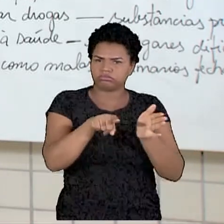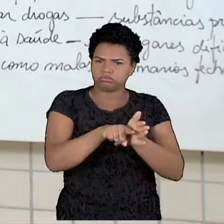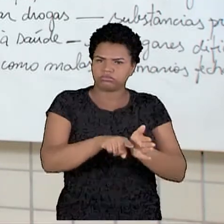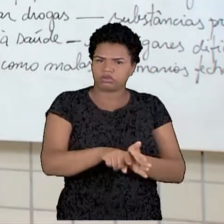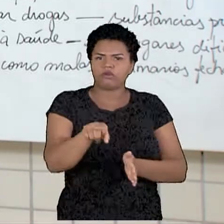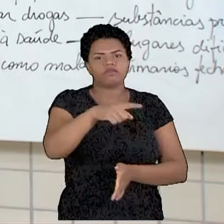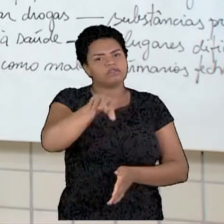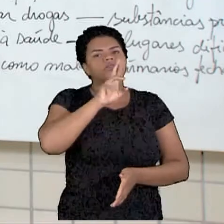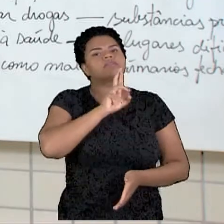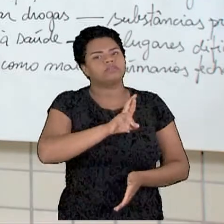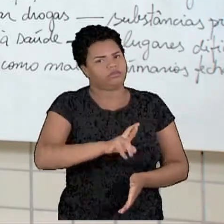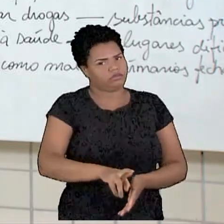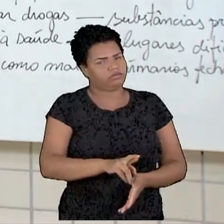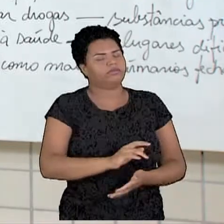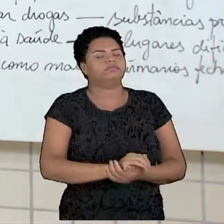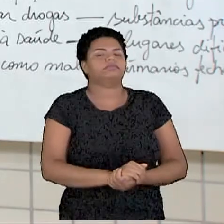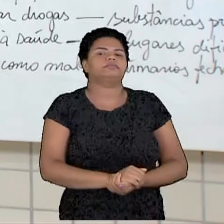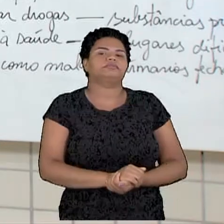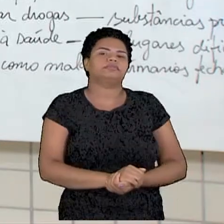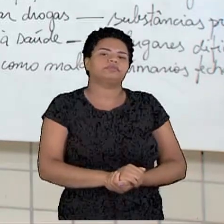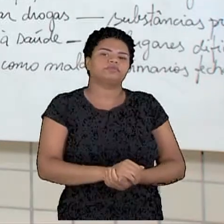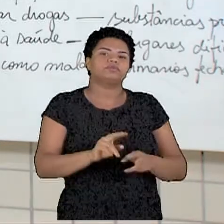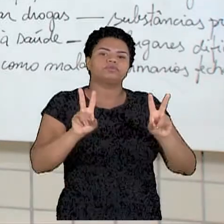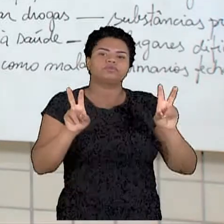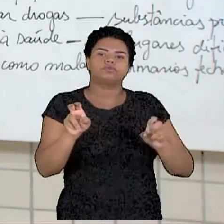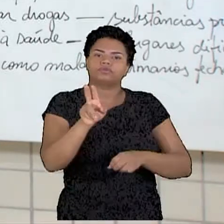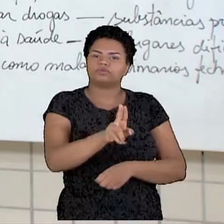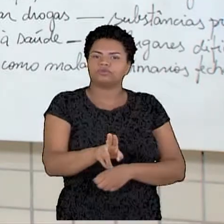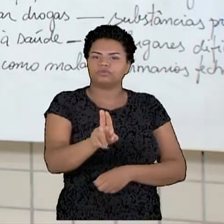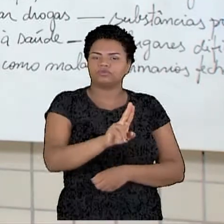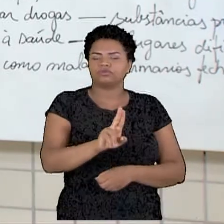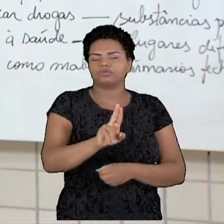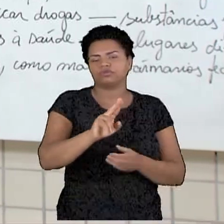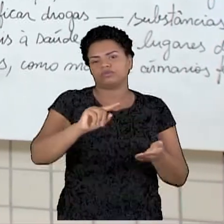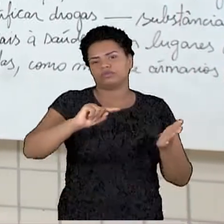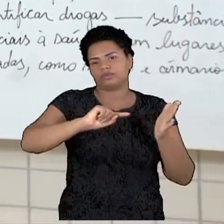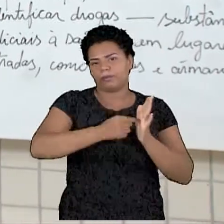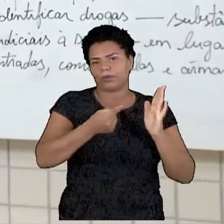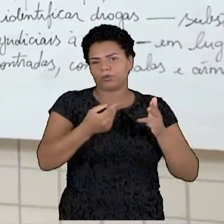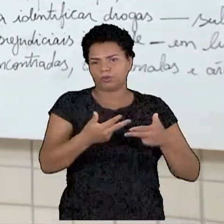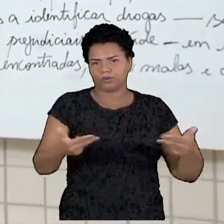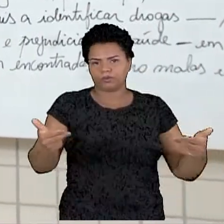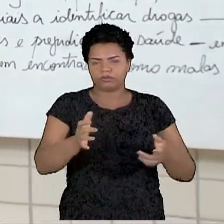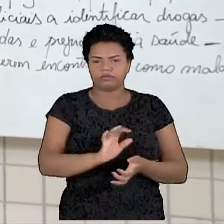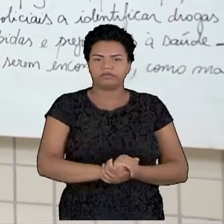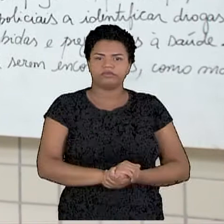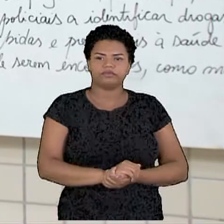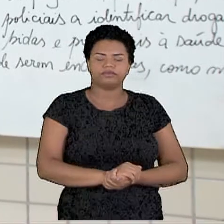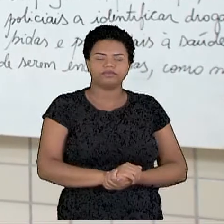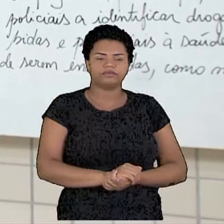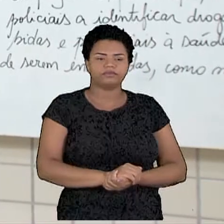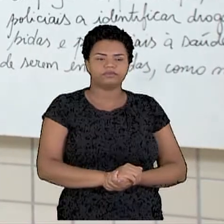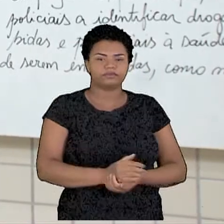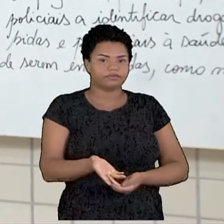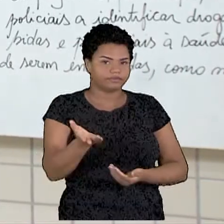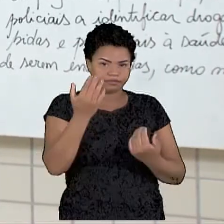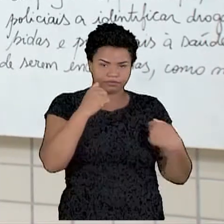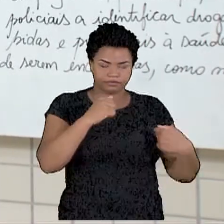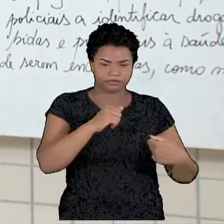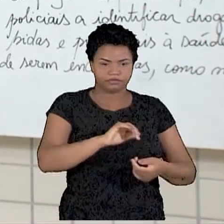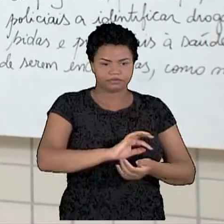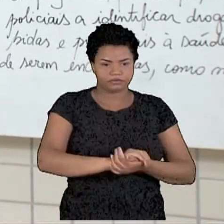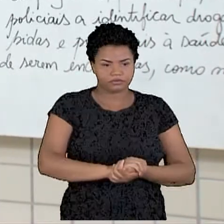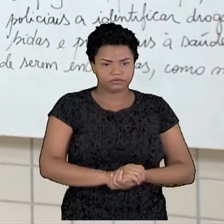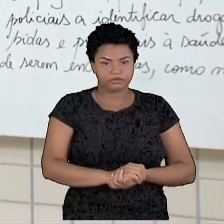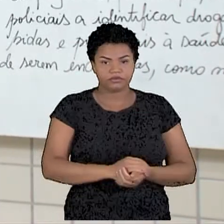quê? Responder sobre o uso da pontuação. Vamos lá? A partir do estudo